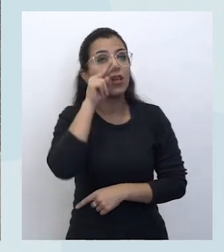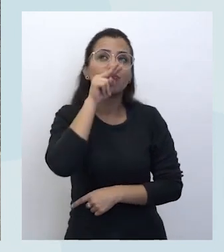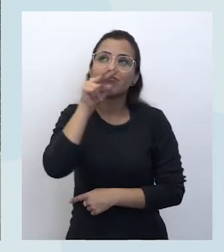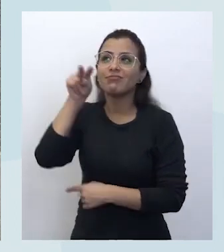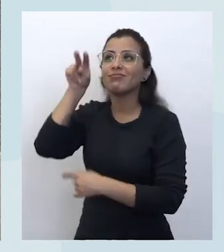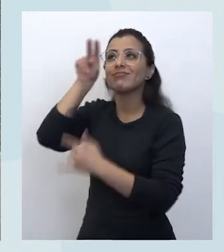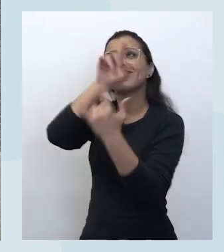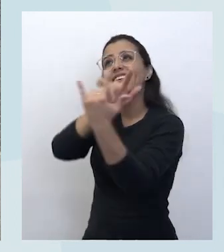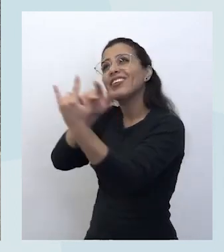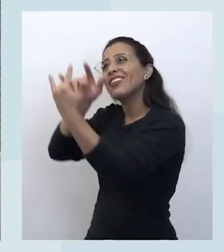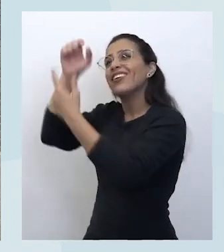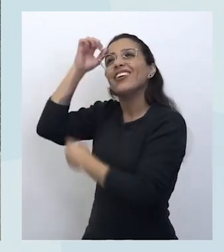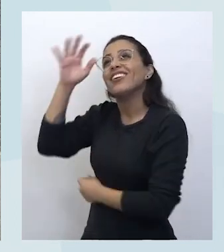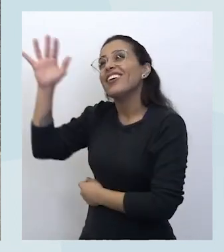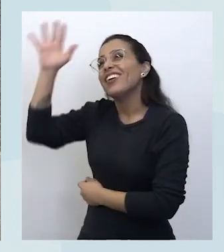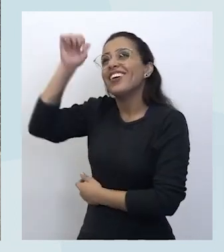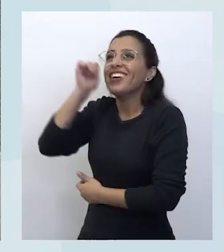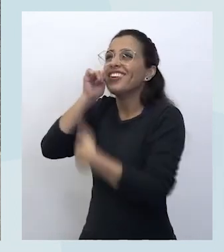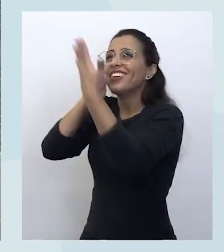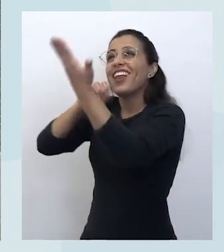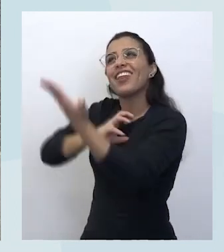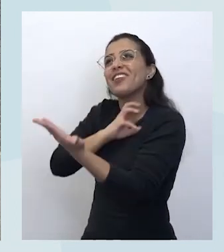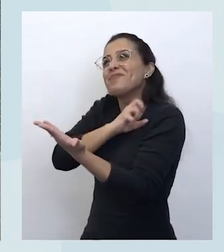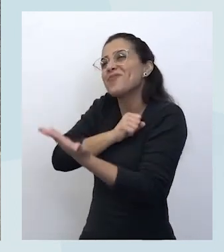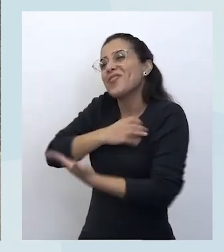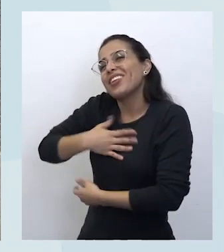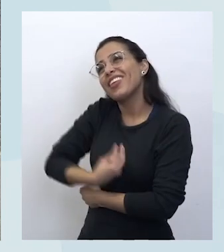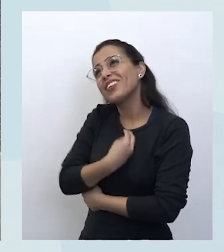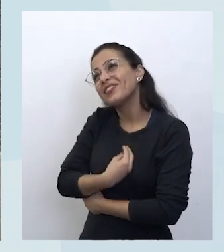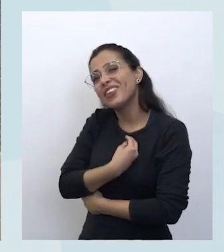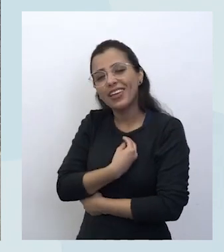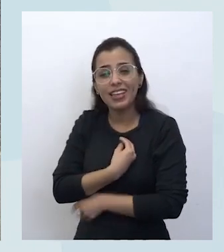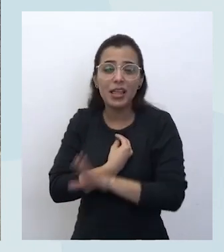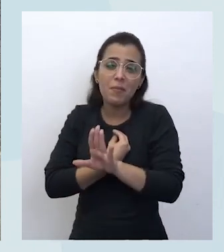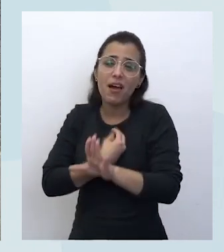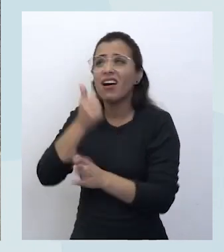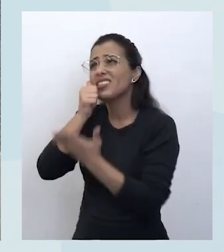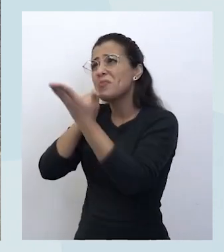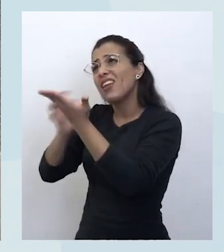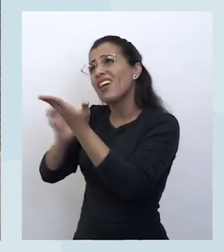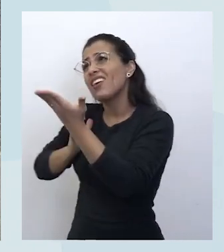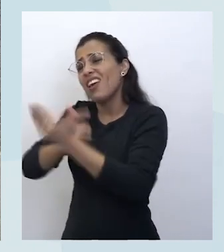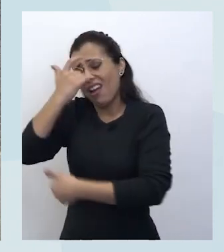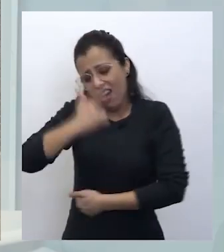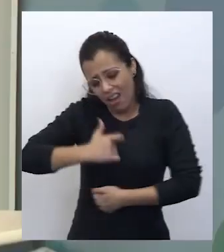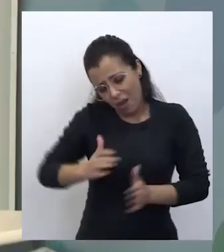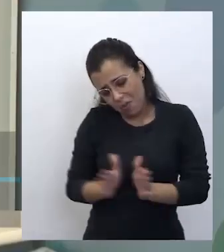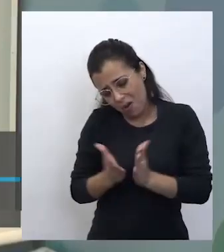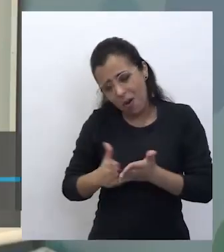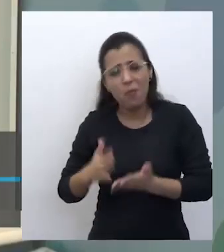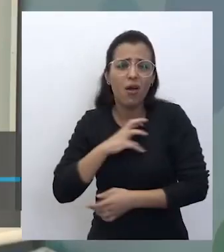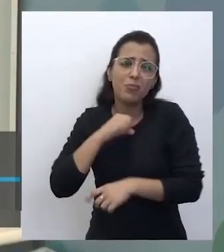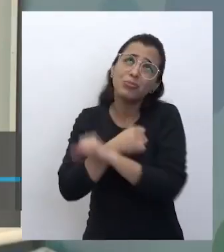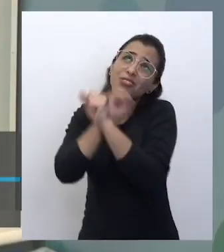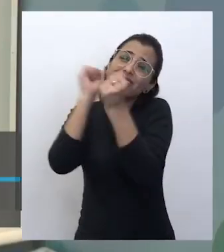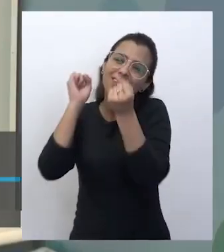aí e imaginando que ela poderia ser a amada dele, né? Só que ela é muito rica e ele é muito pobre, é um amor impossível dentro